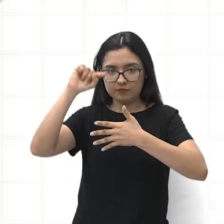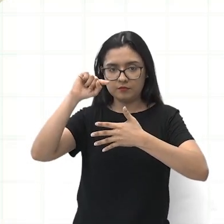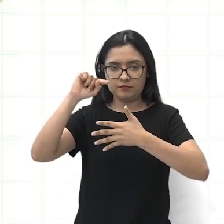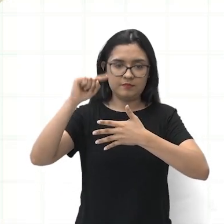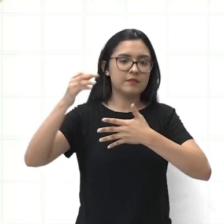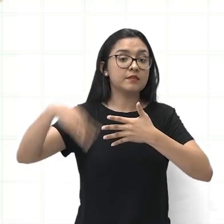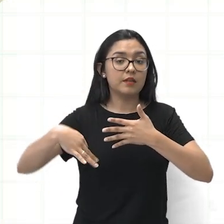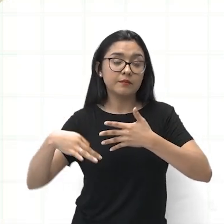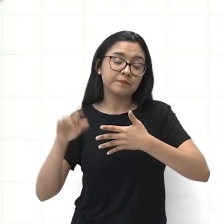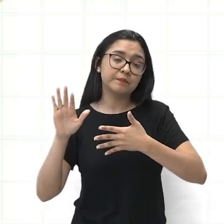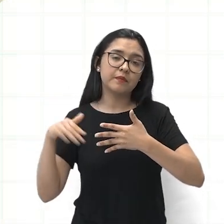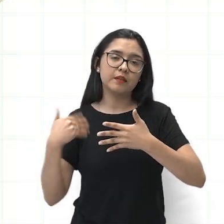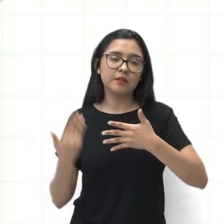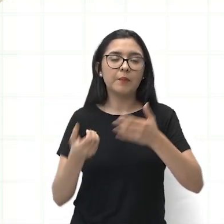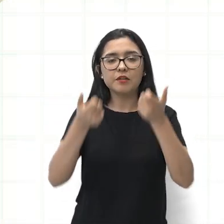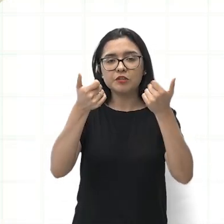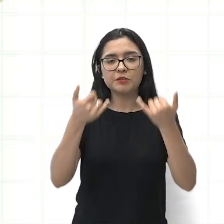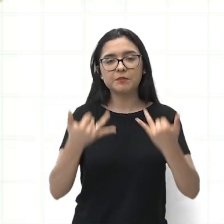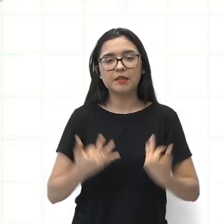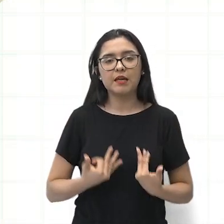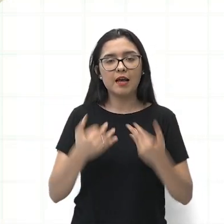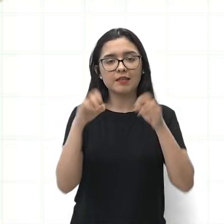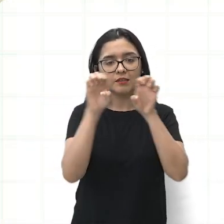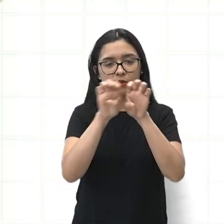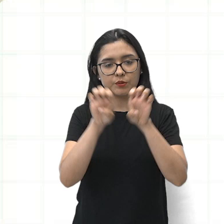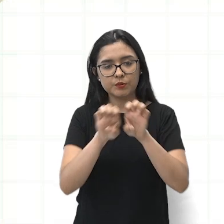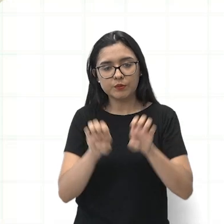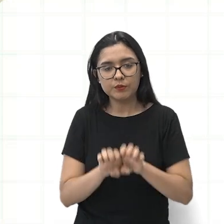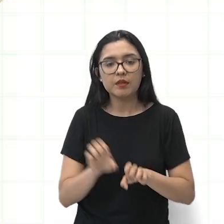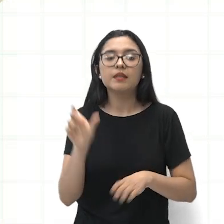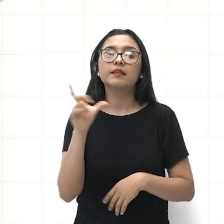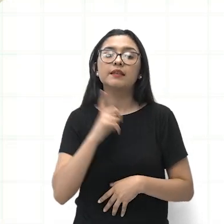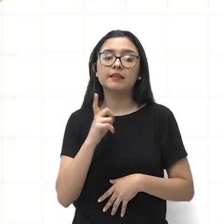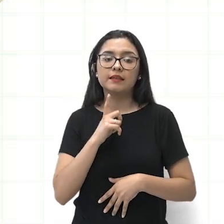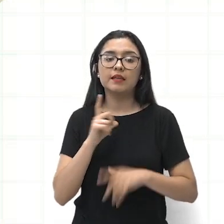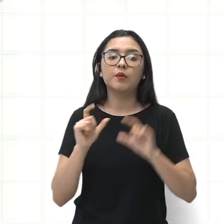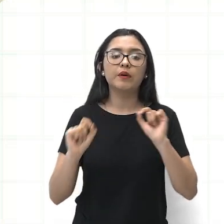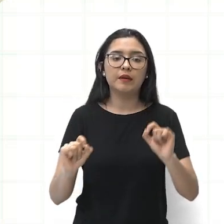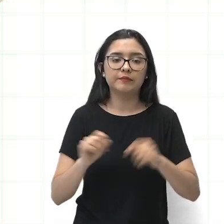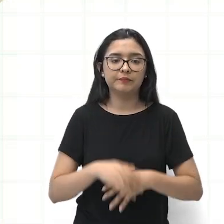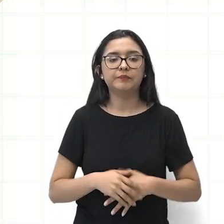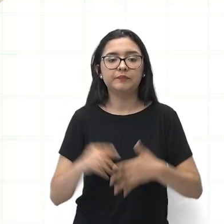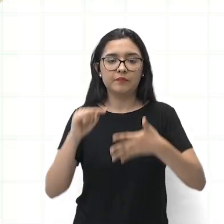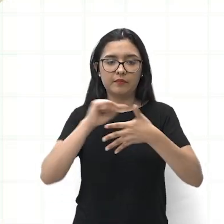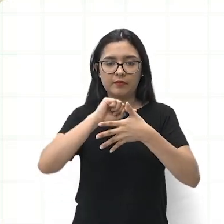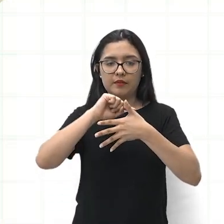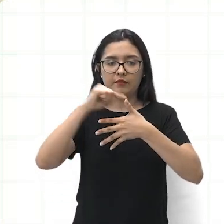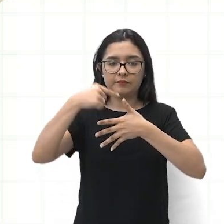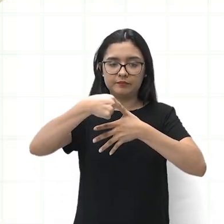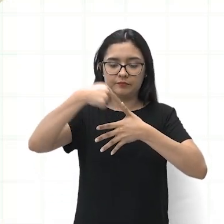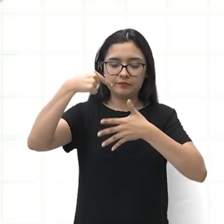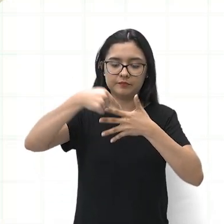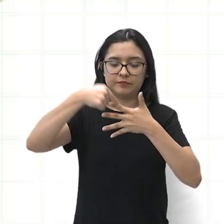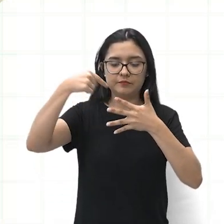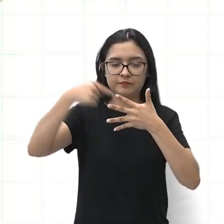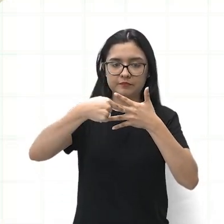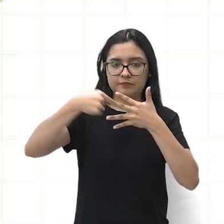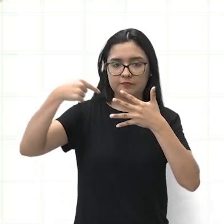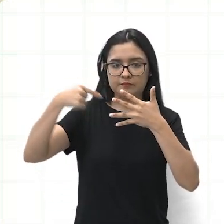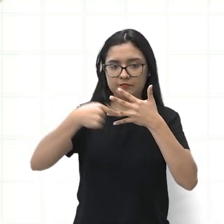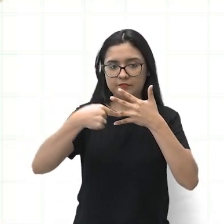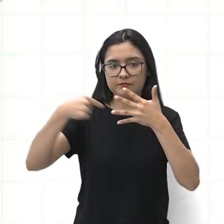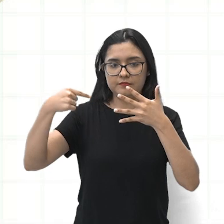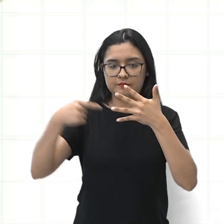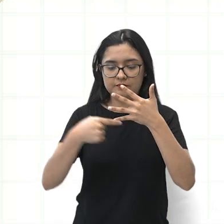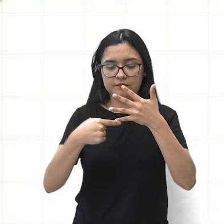E para falar um pouquinho mais sobre o corpo celular, nós temos os dendritos, né? Que são essas pequenas